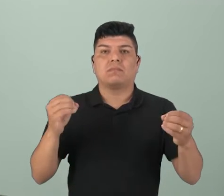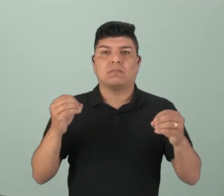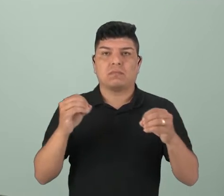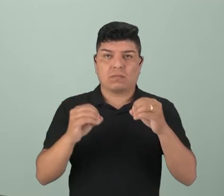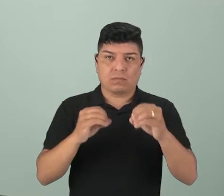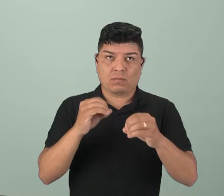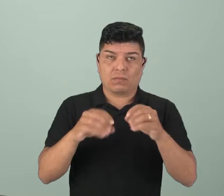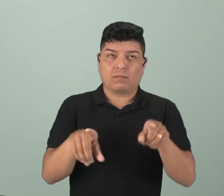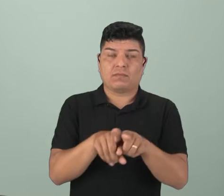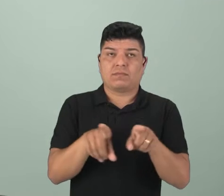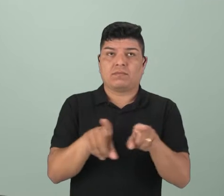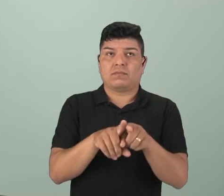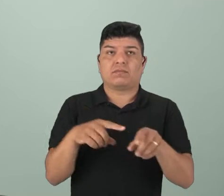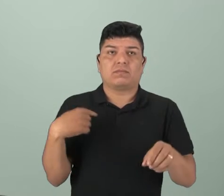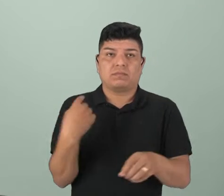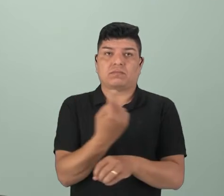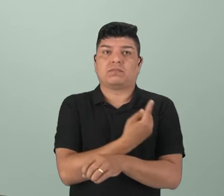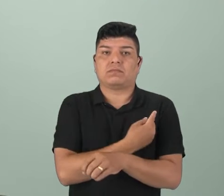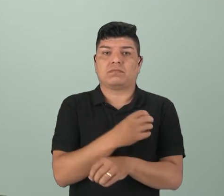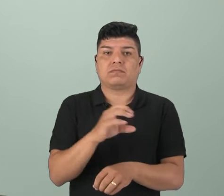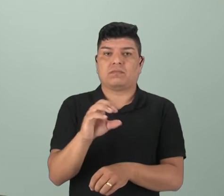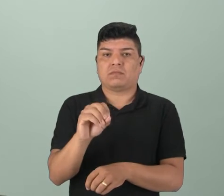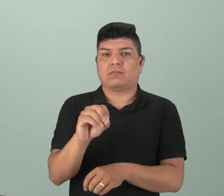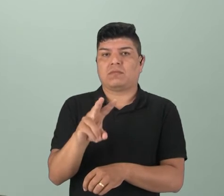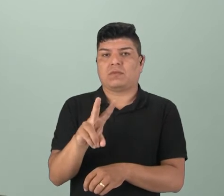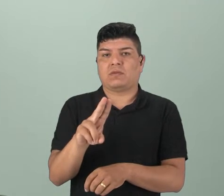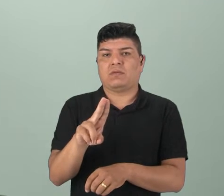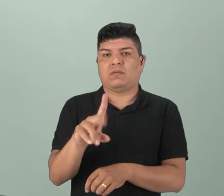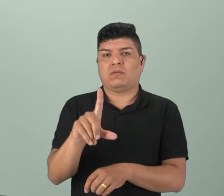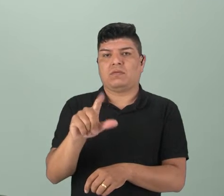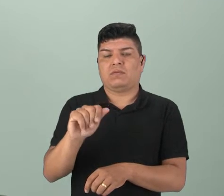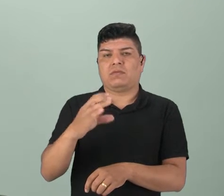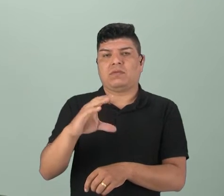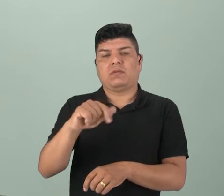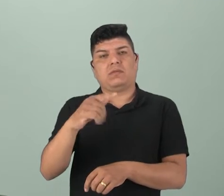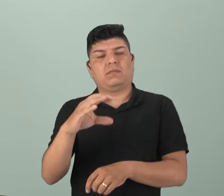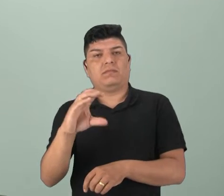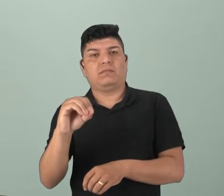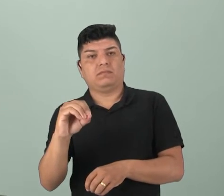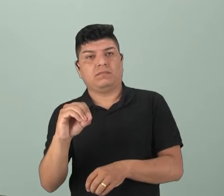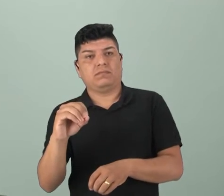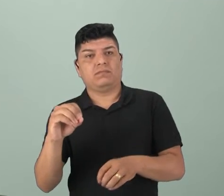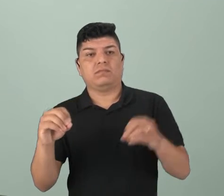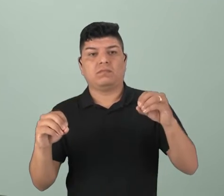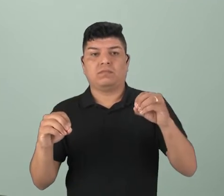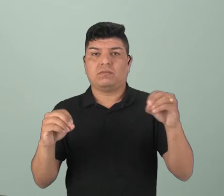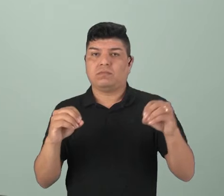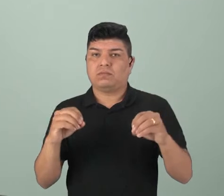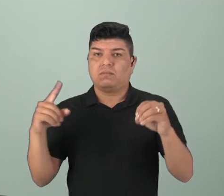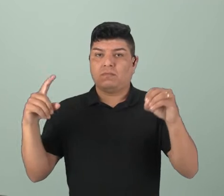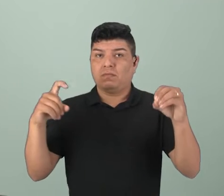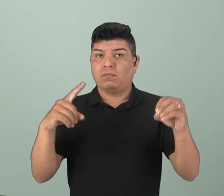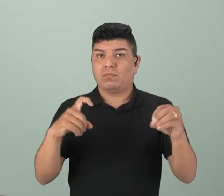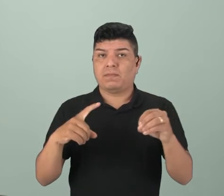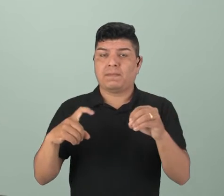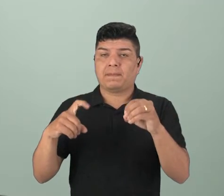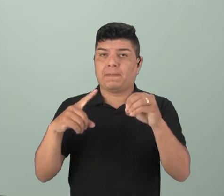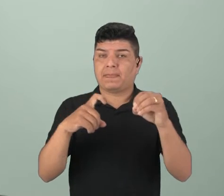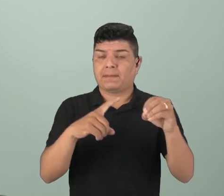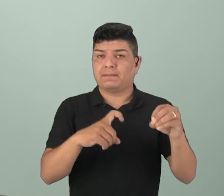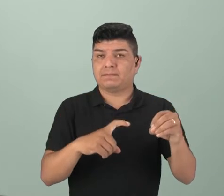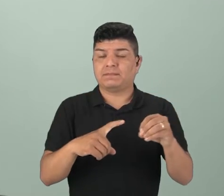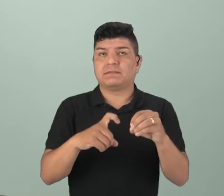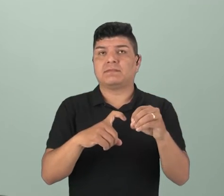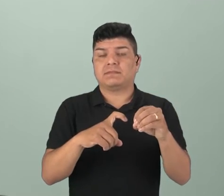na nossa ovulação, ou seja, na parte em que o nosso óvulo se transforma apto a receber o